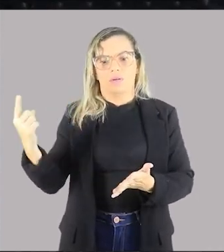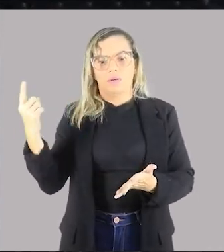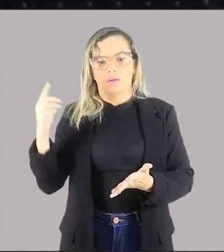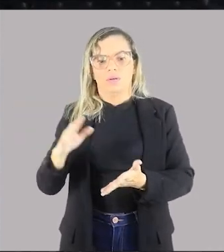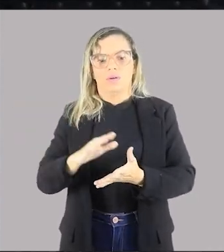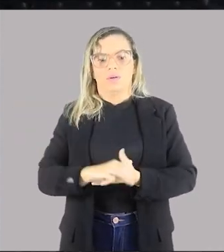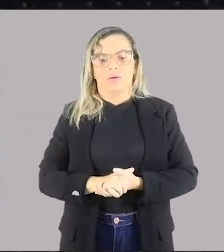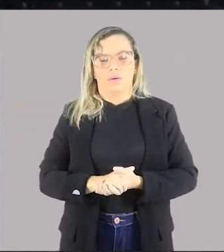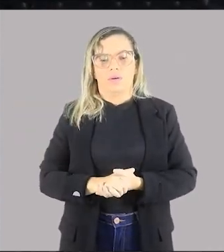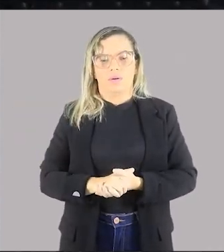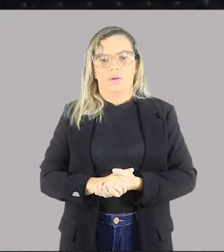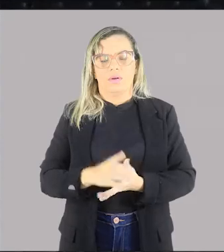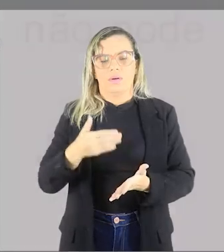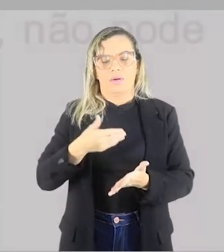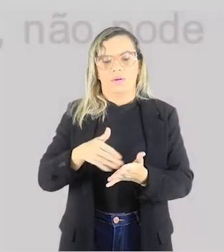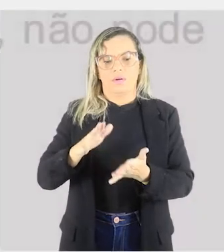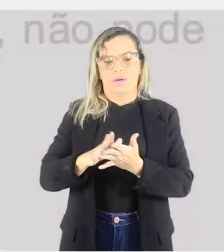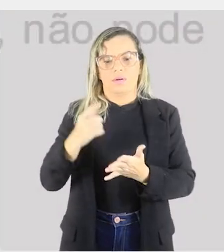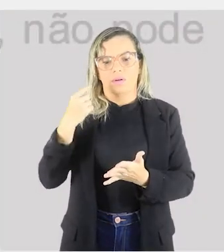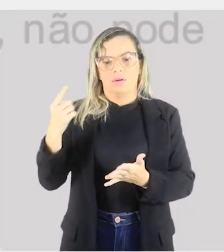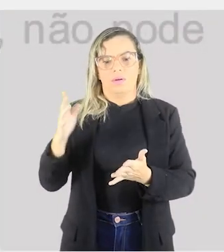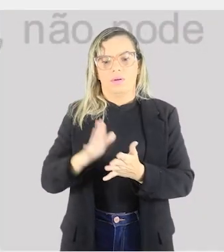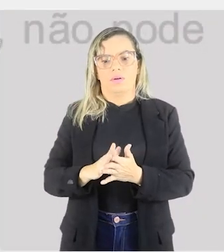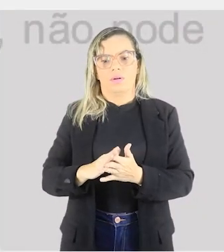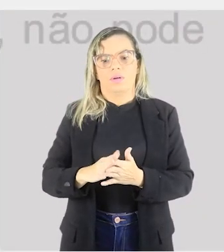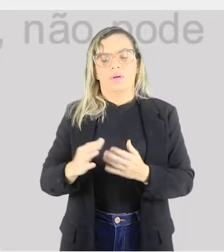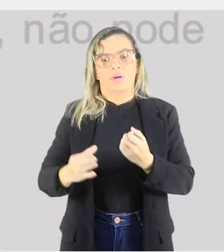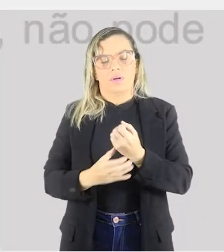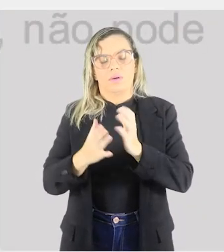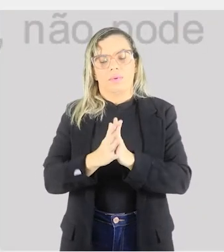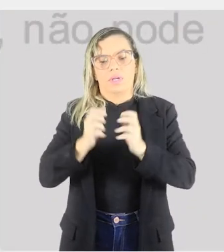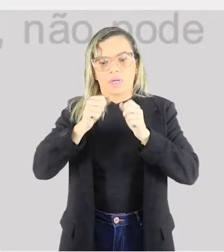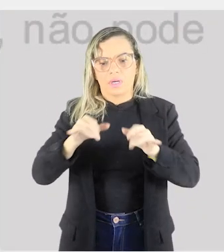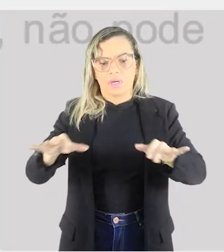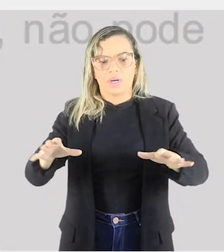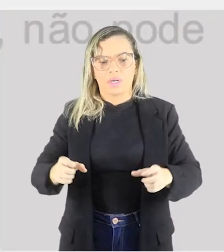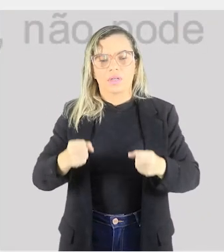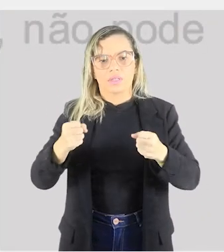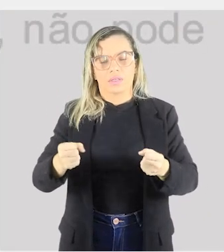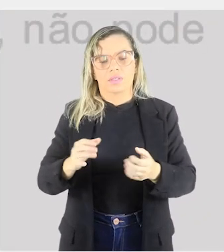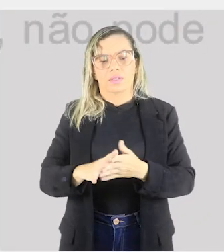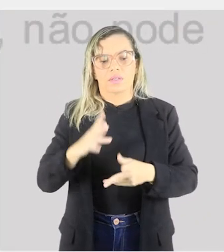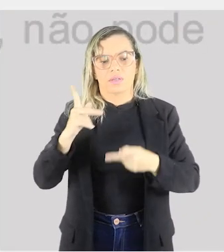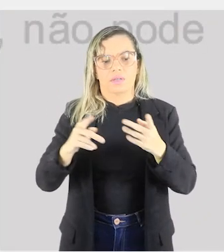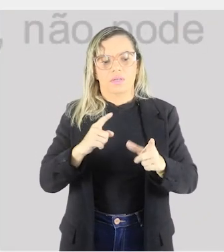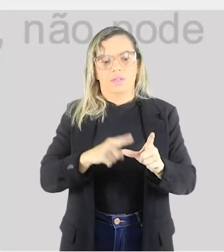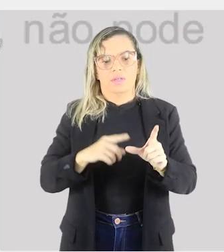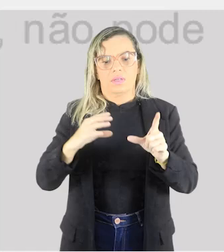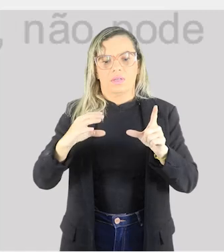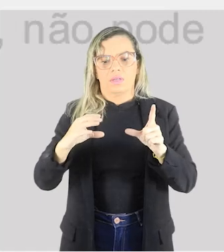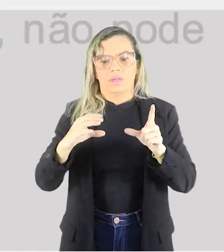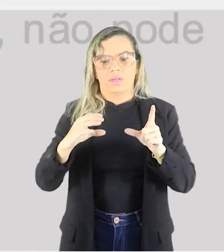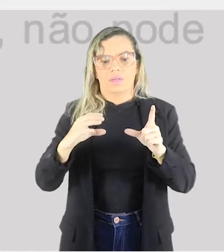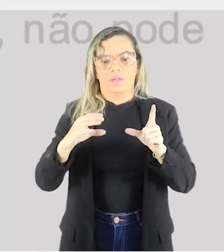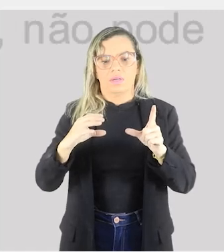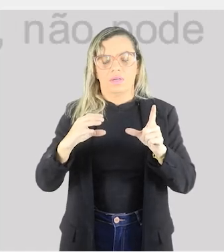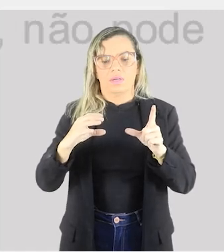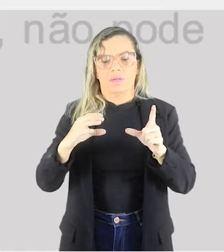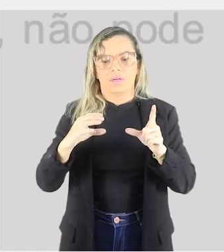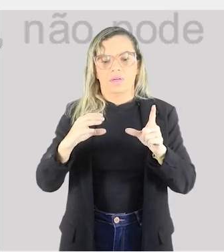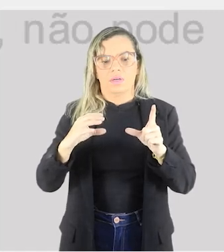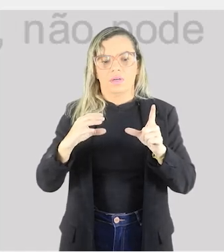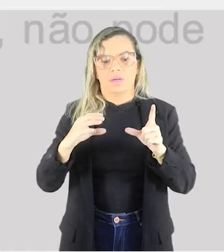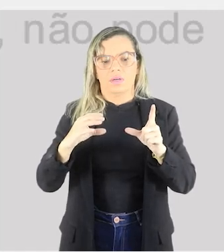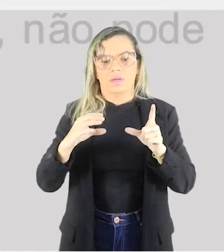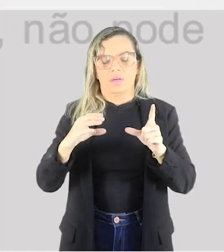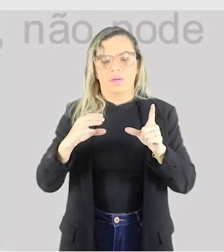pode ser demitido com ampla defesa. Marcos Paulo, servidor público estável, que nunca sofrera qualquer punição na esfera administrativa, não pode ser demitido